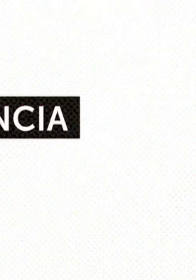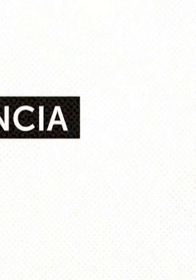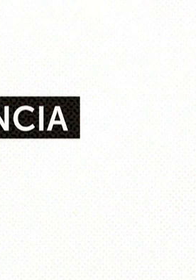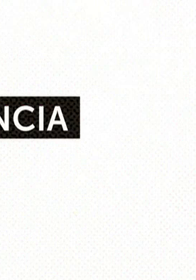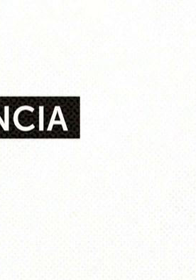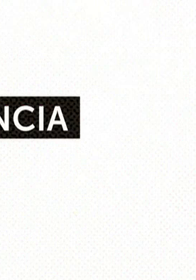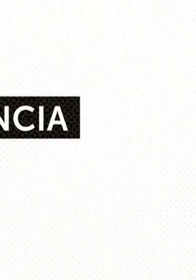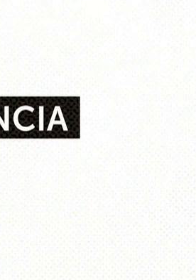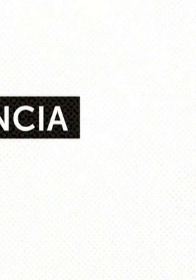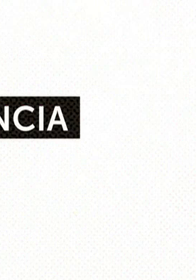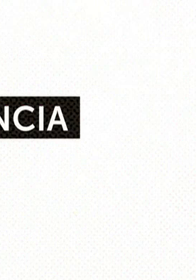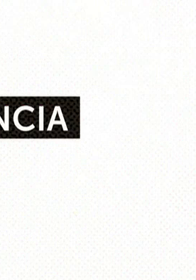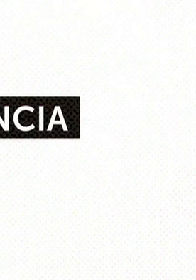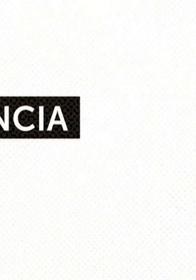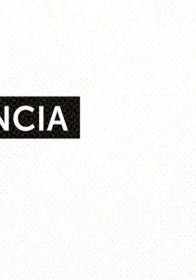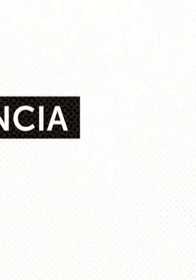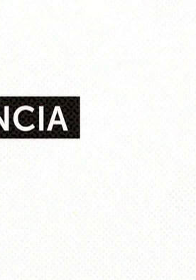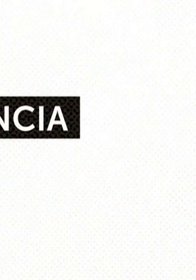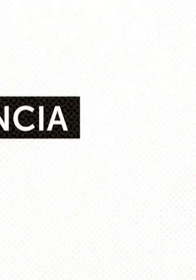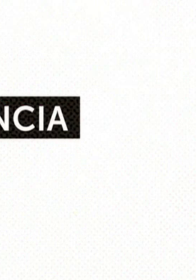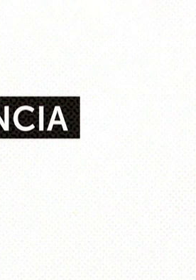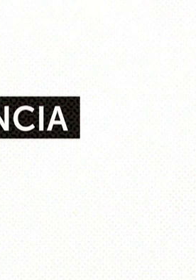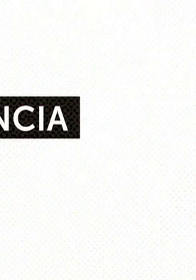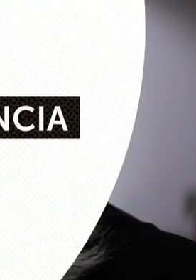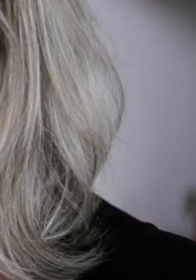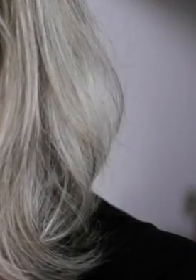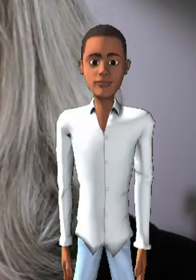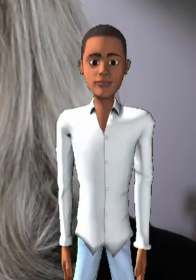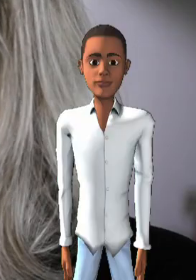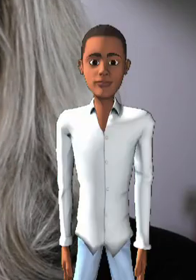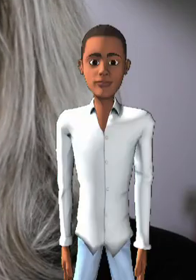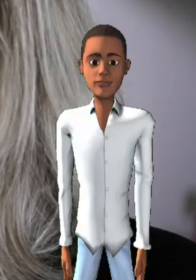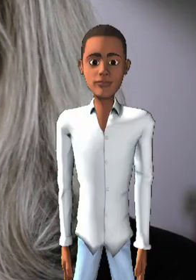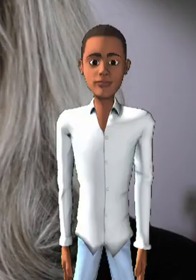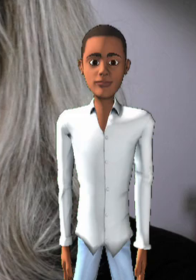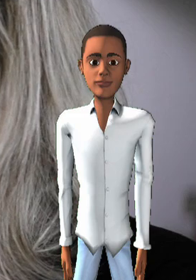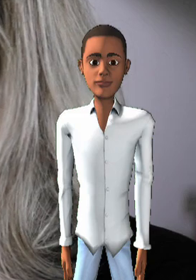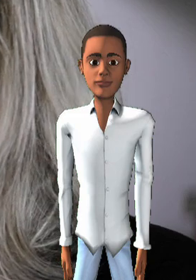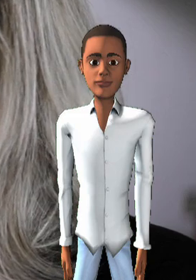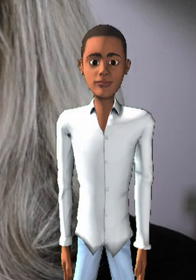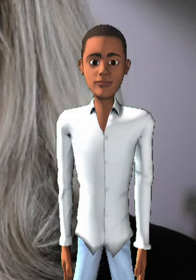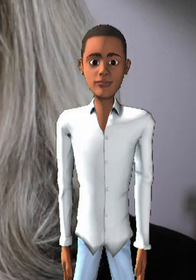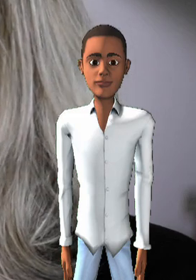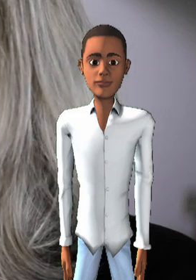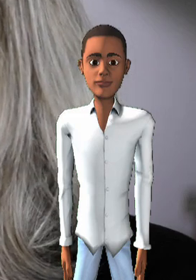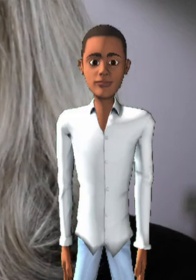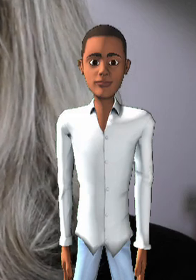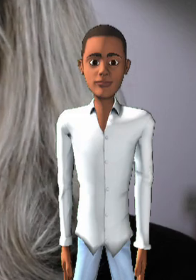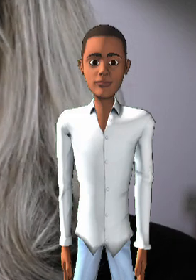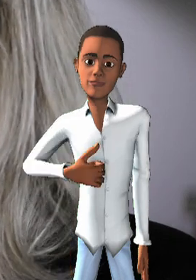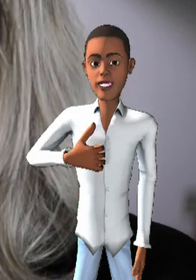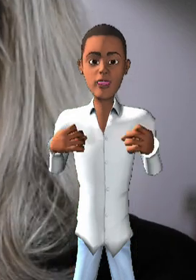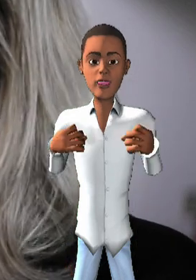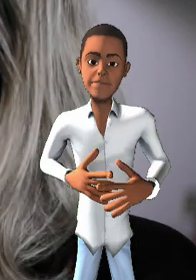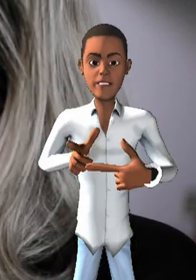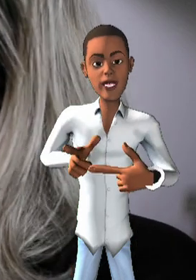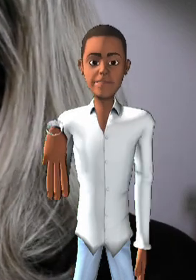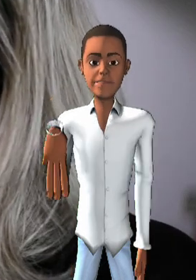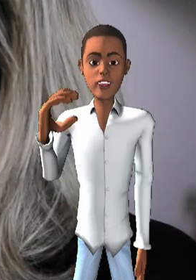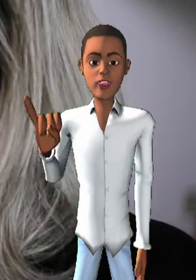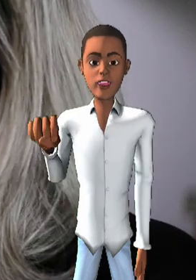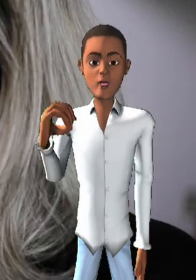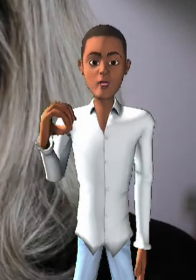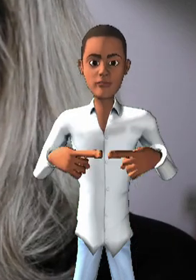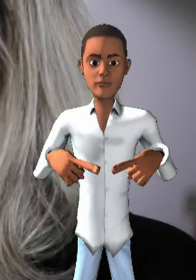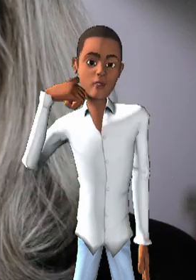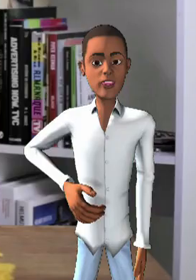de 75% para até 5%. Antes de falar dos danos do machismo para os homens, a gente sempre tem que falar dos danos